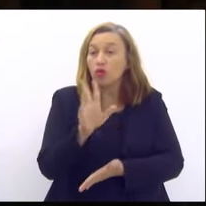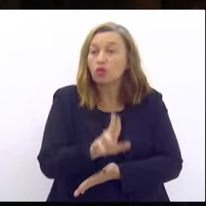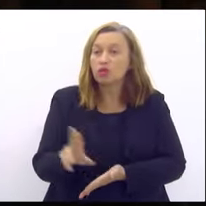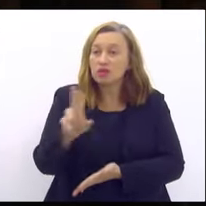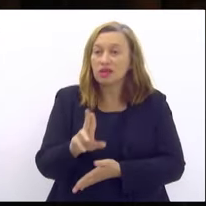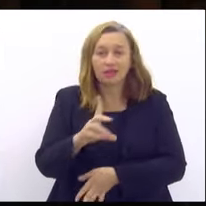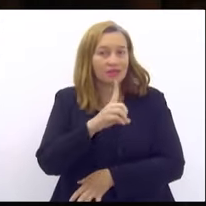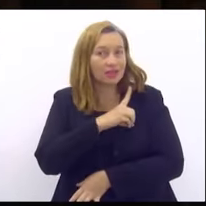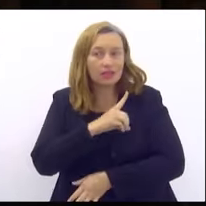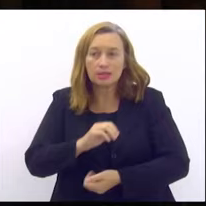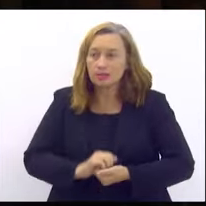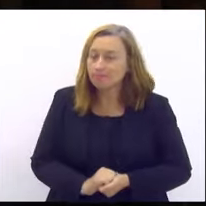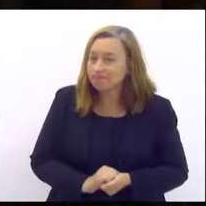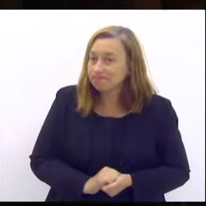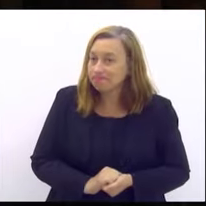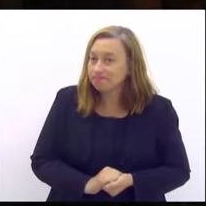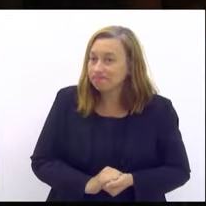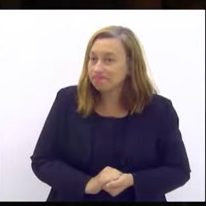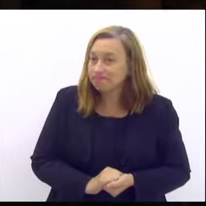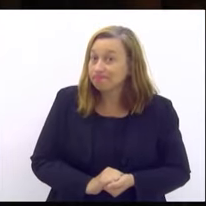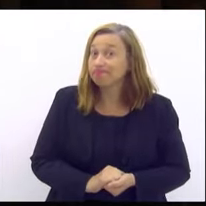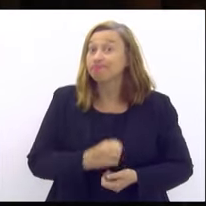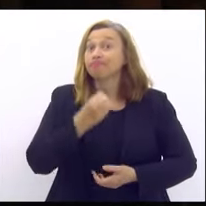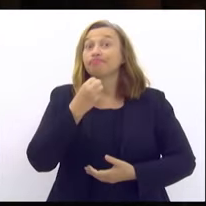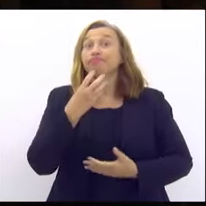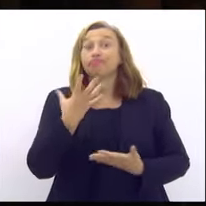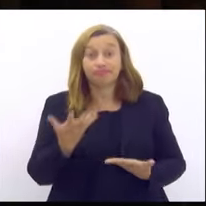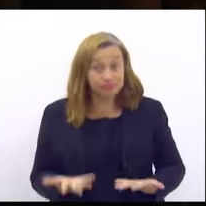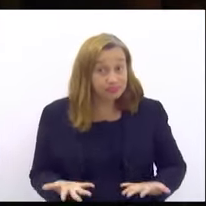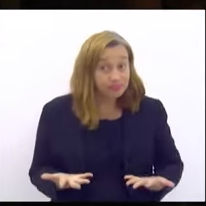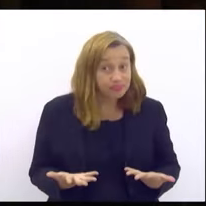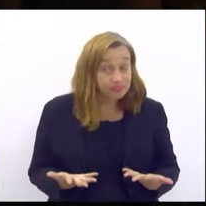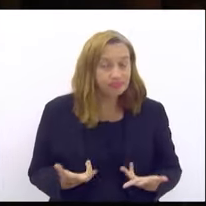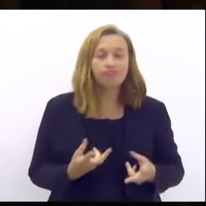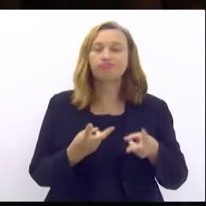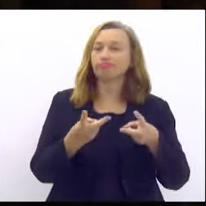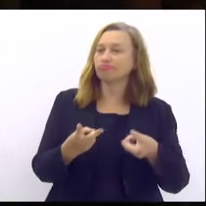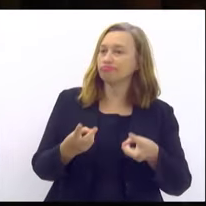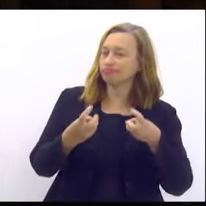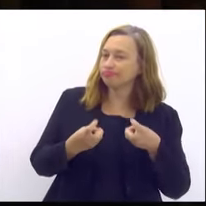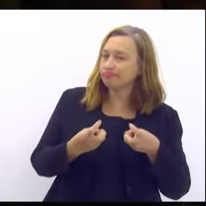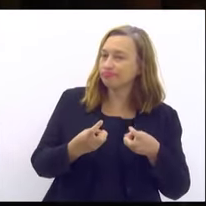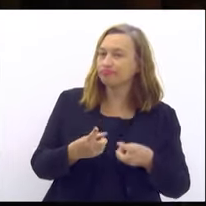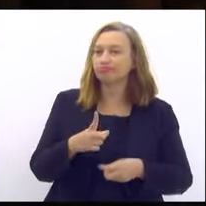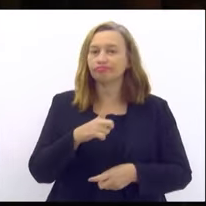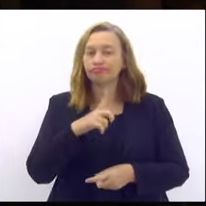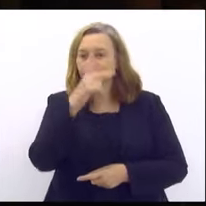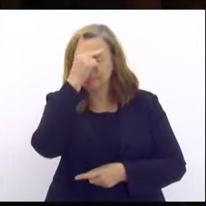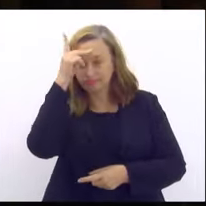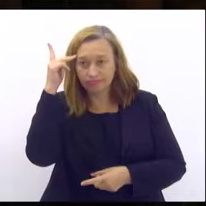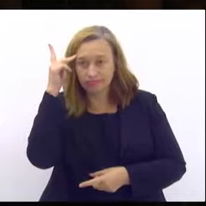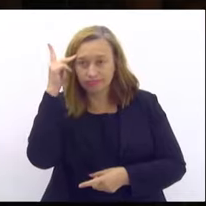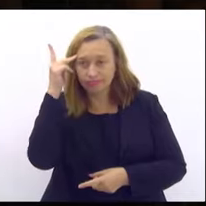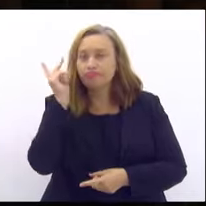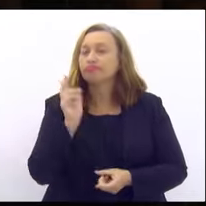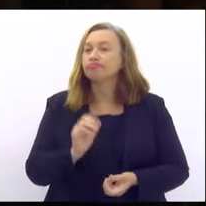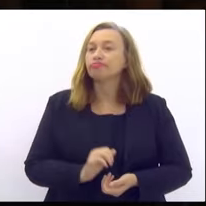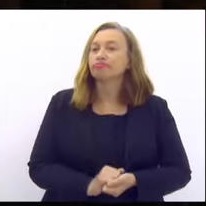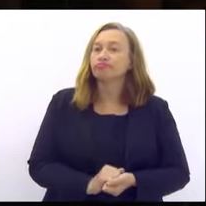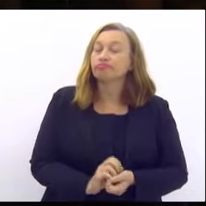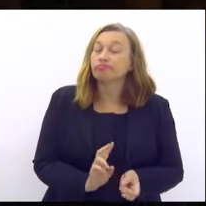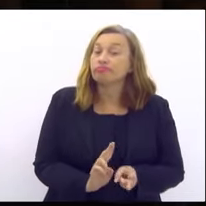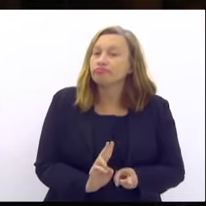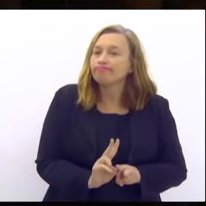nas delegacias bom a gente observar que tem pessoas que estão sendo